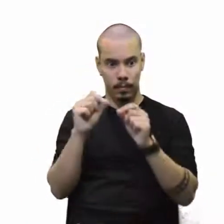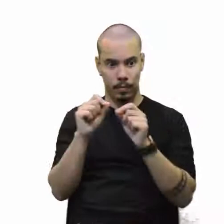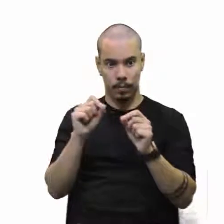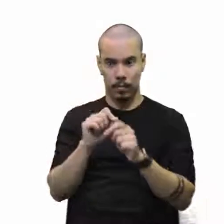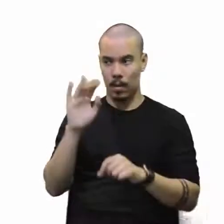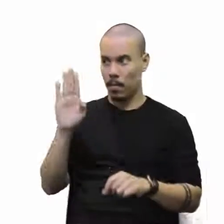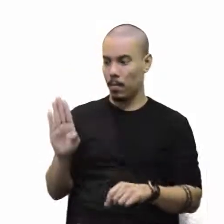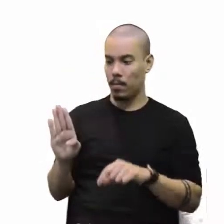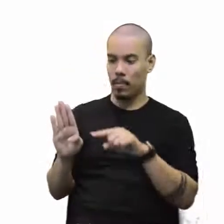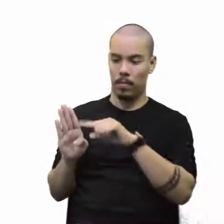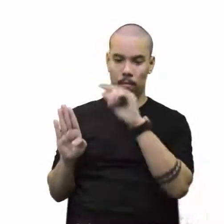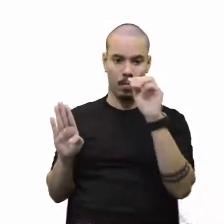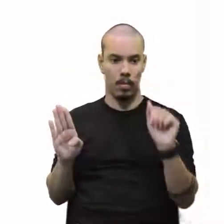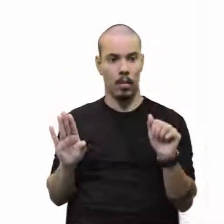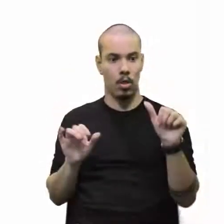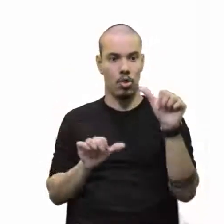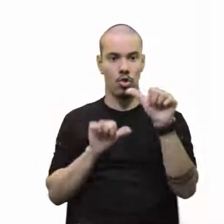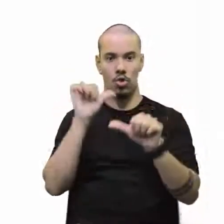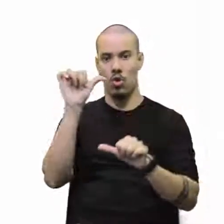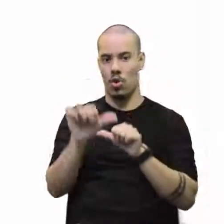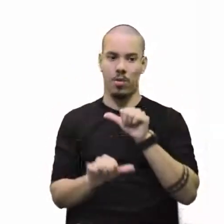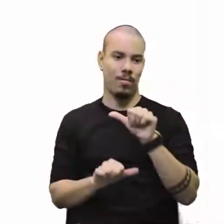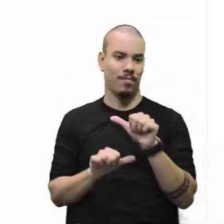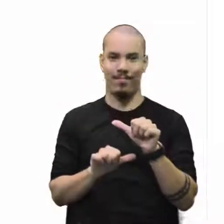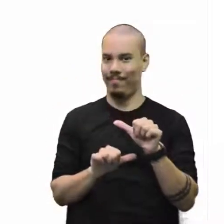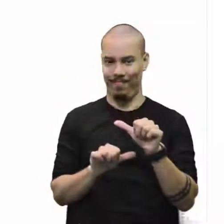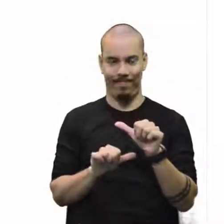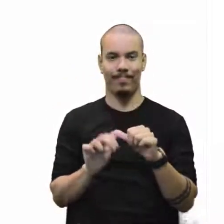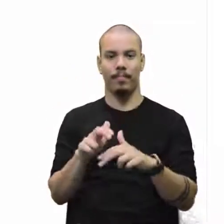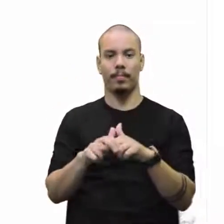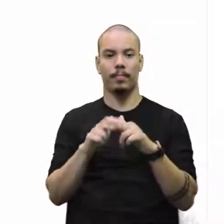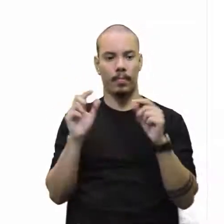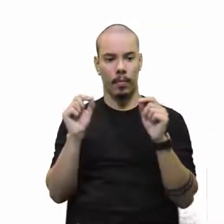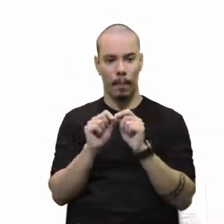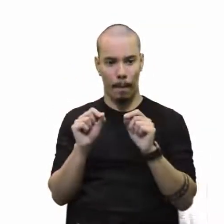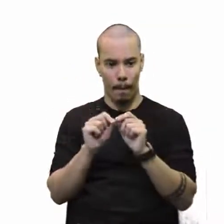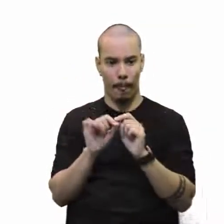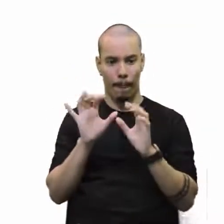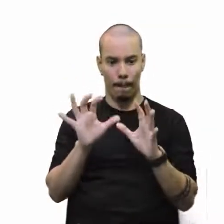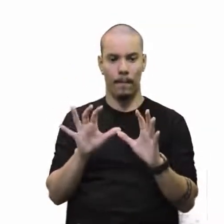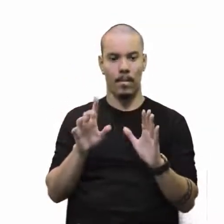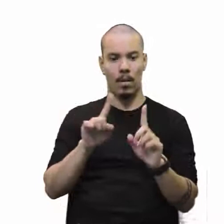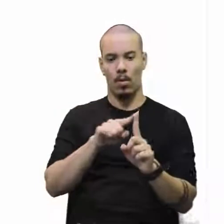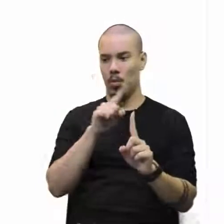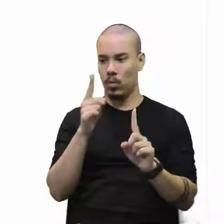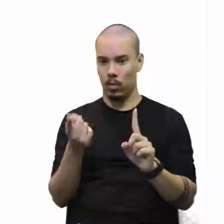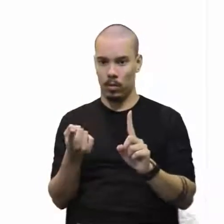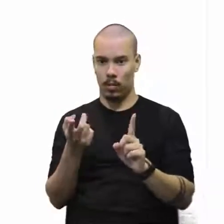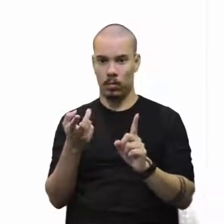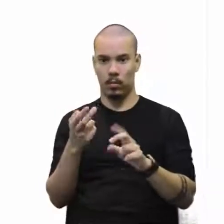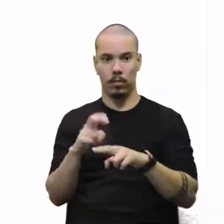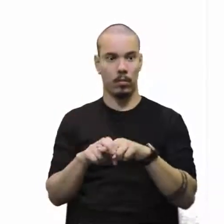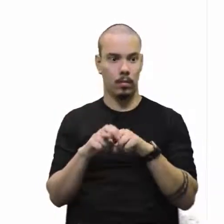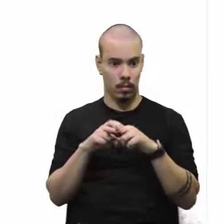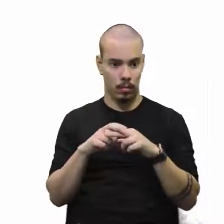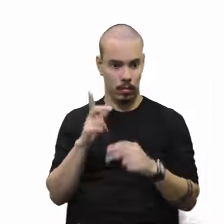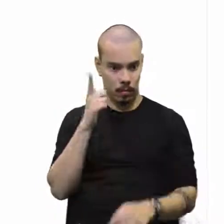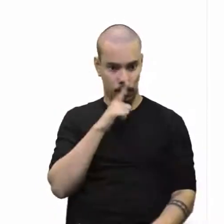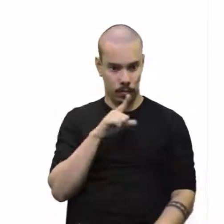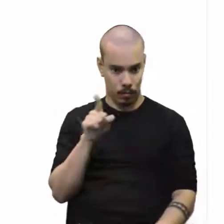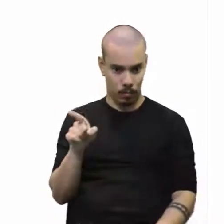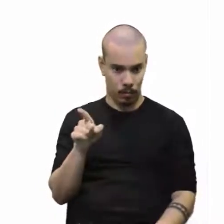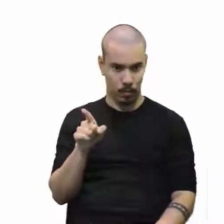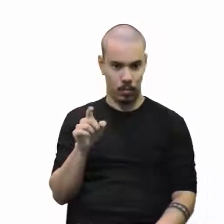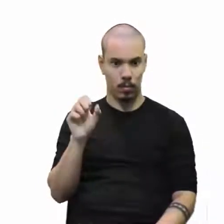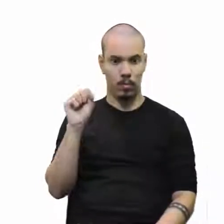para A, troca o polo. A corrente troca para sul. Aí atrai o norte que está do outro lado. Aí ele arma. aqui vai ser sul,